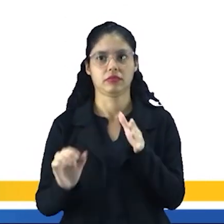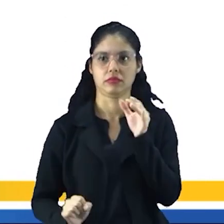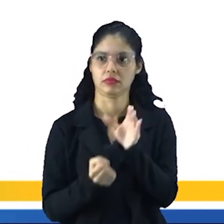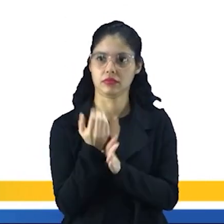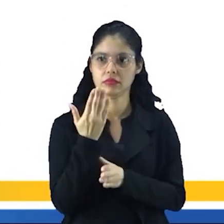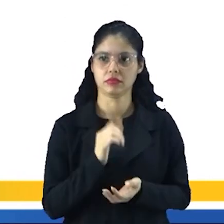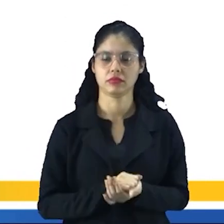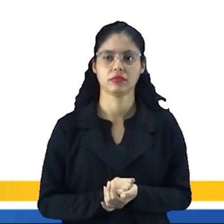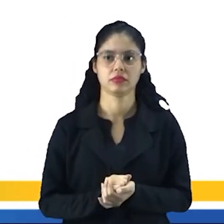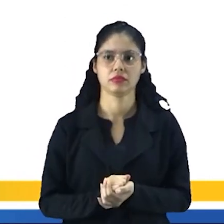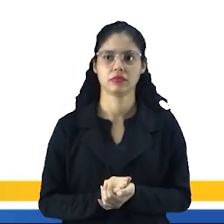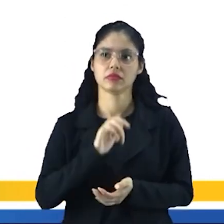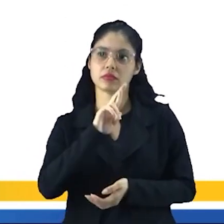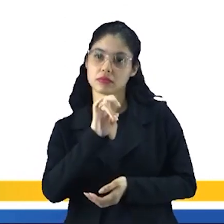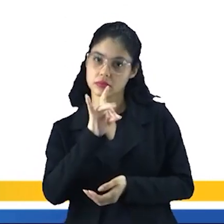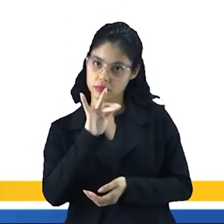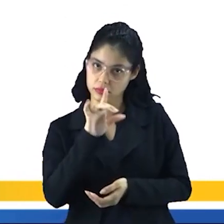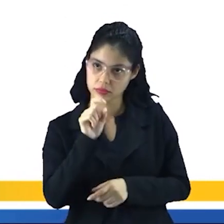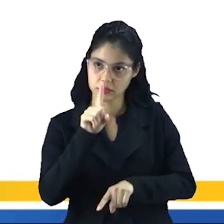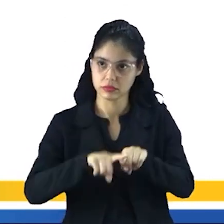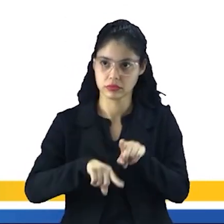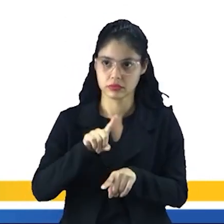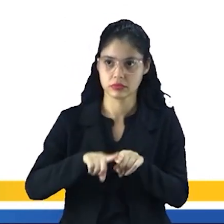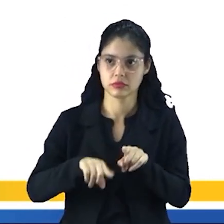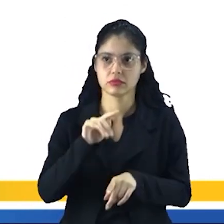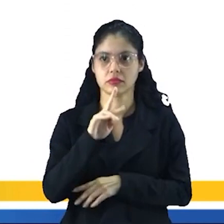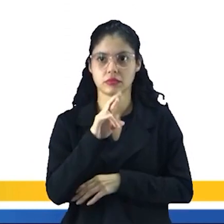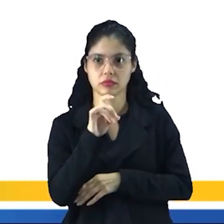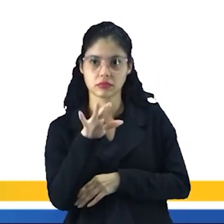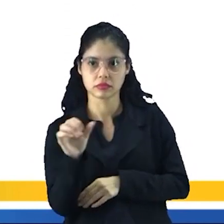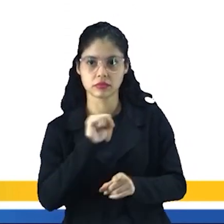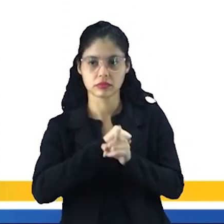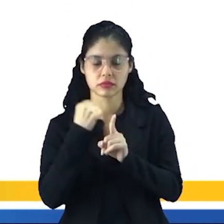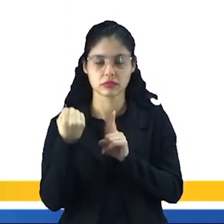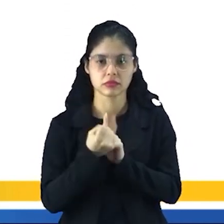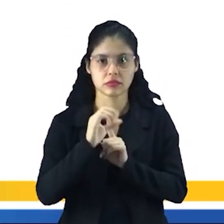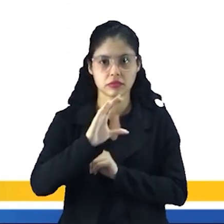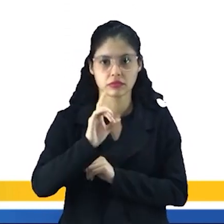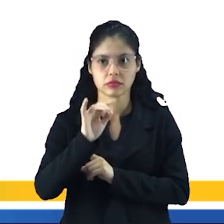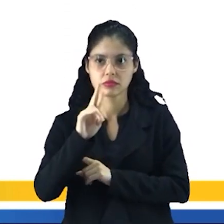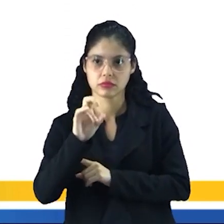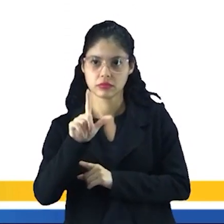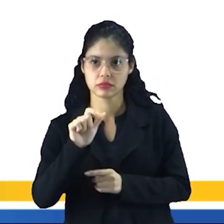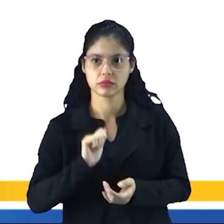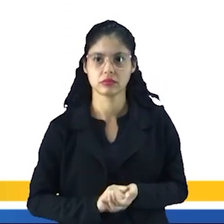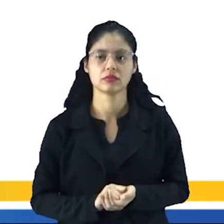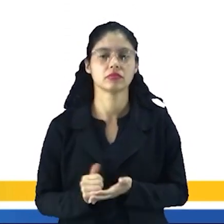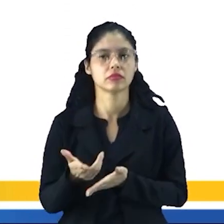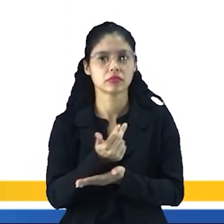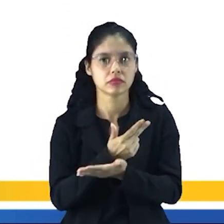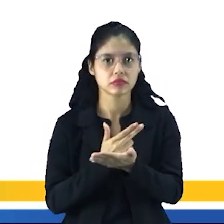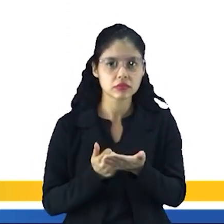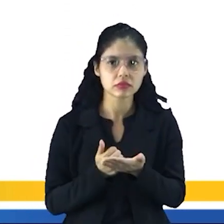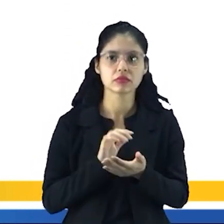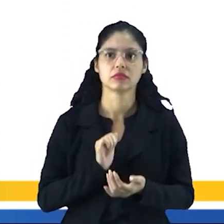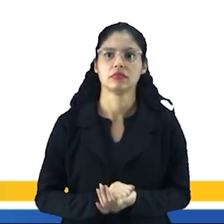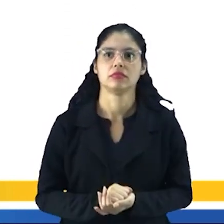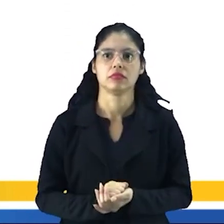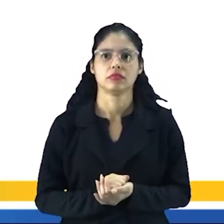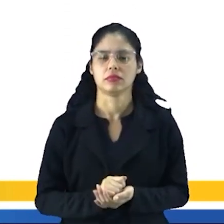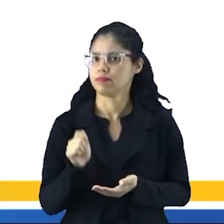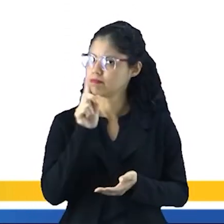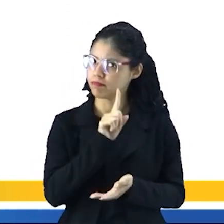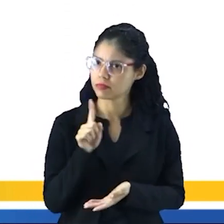em reação ao racionalismo e ao materialismo da sociedade ocidental. A arte surrealista não